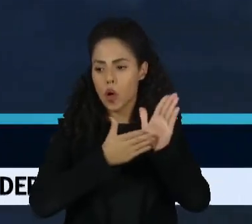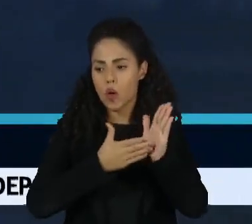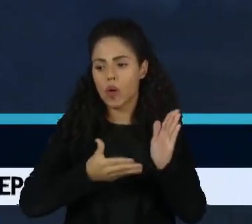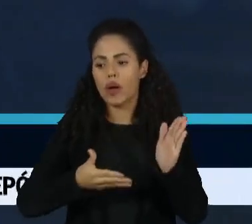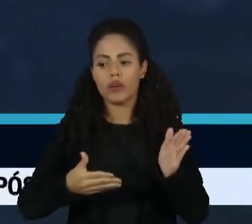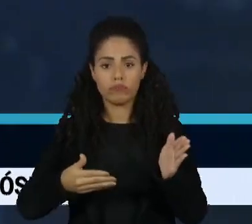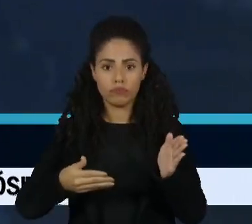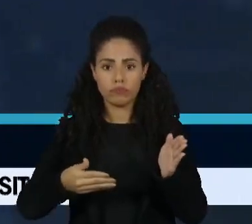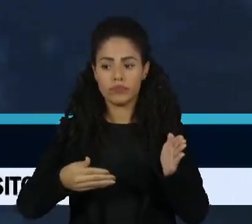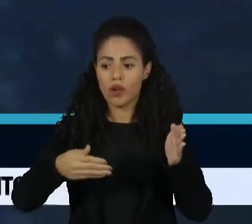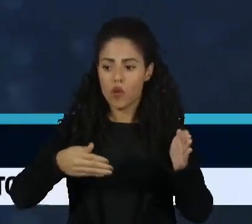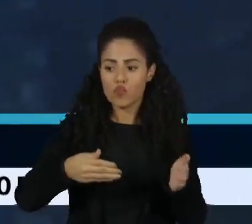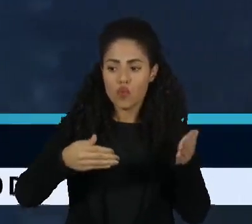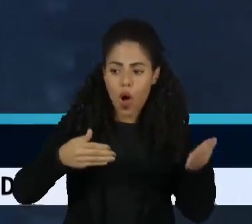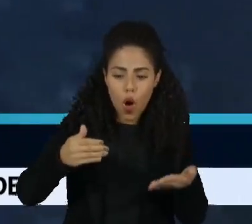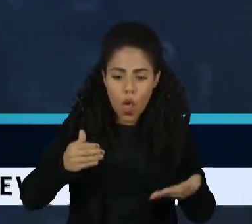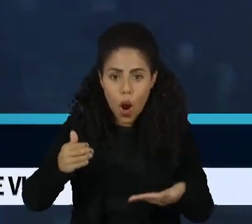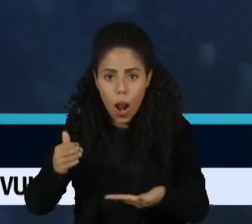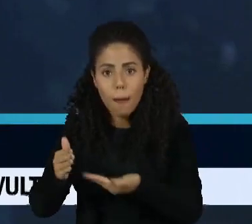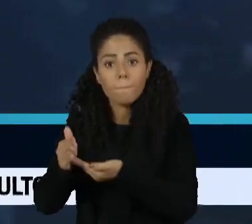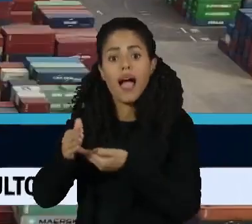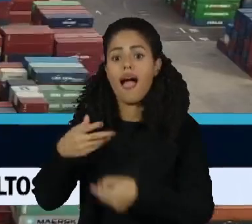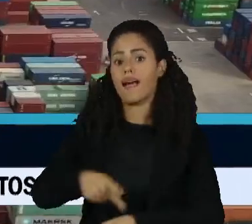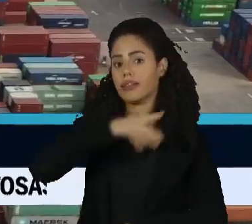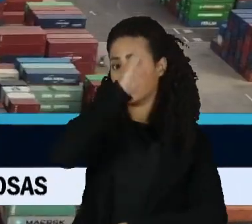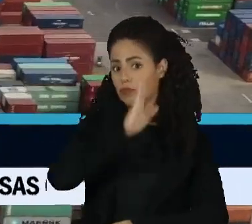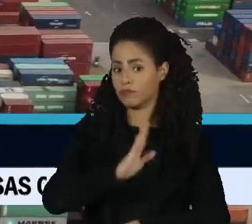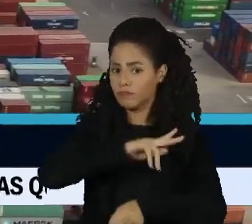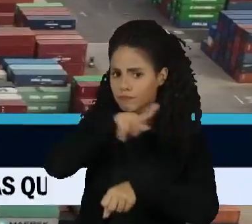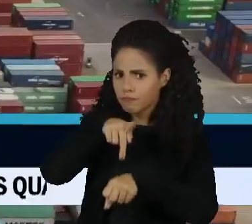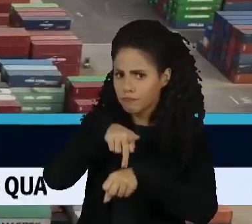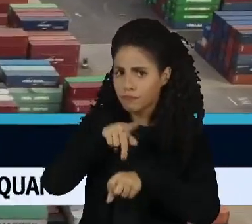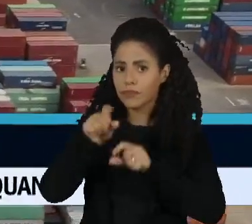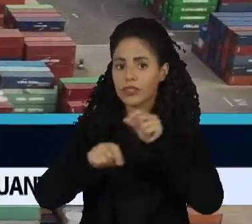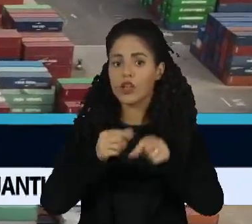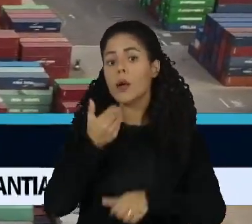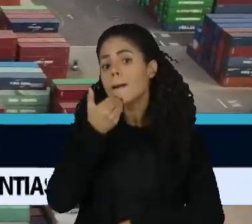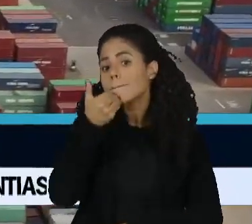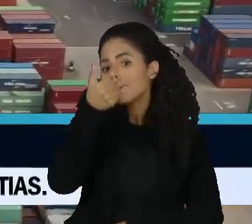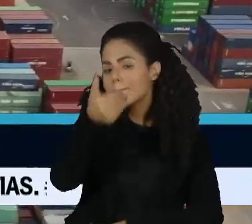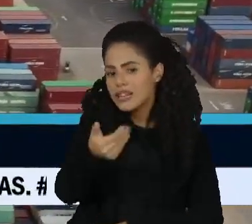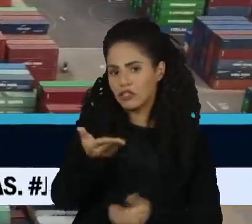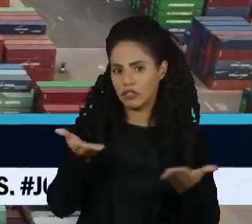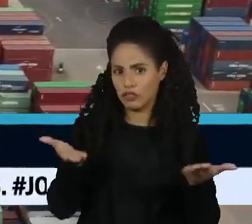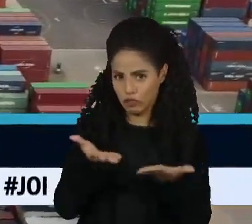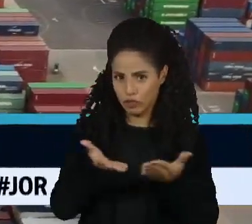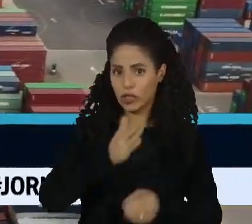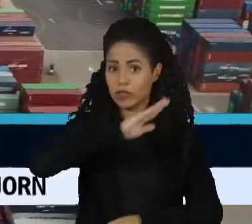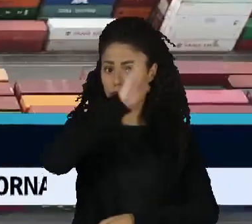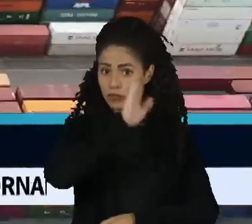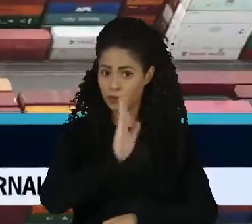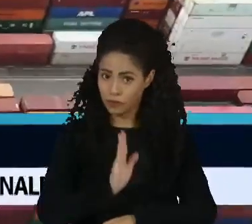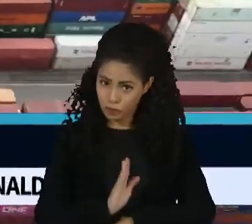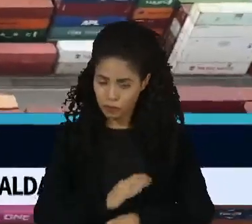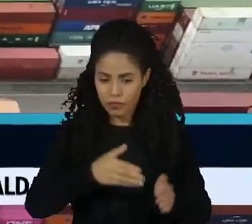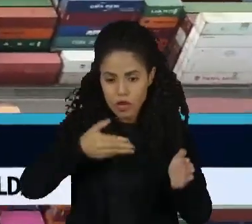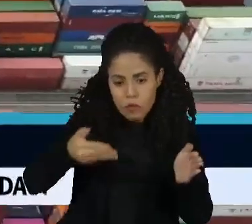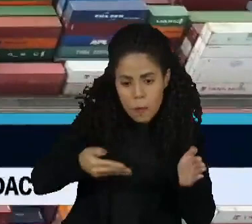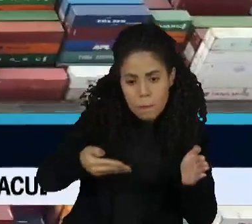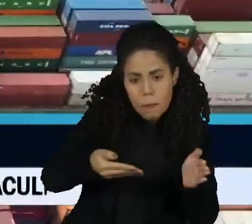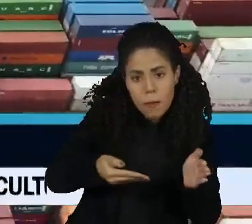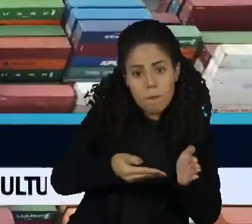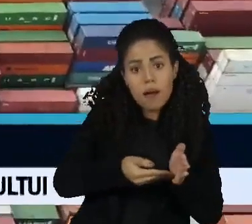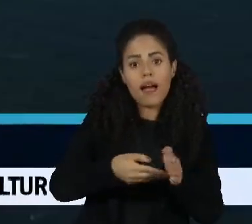e melhorias da atividade portuária no país dentre os pedidos da Associação Brasileira dos terminais Portuários